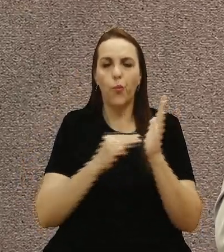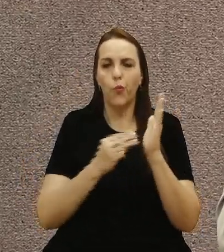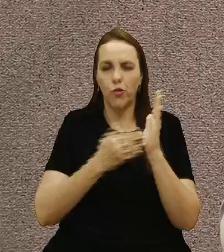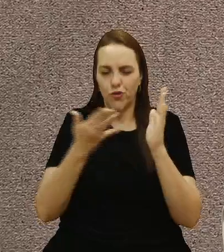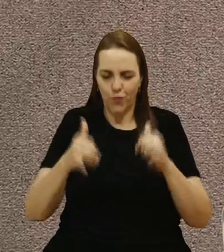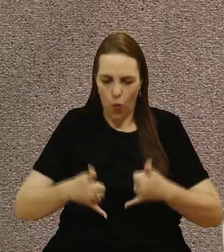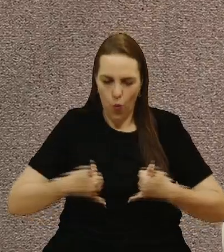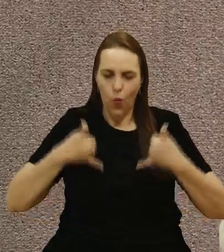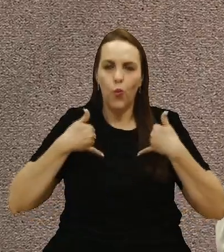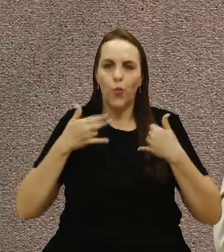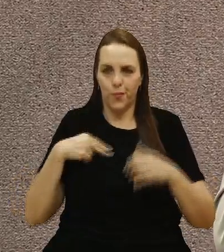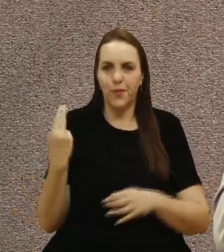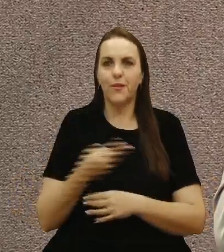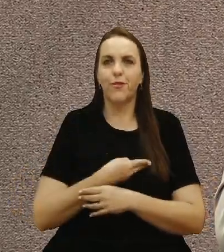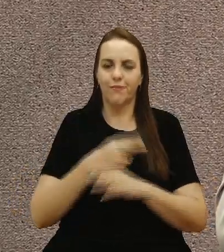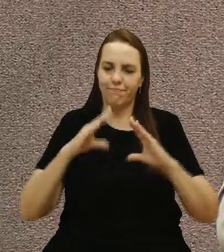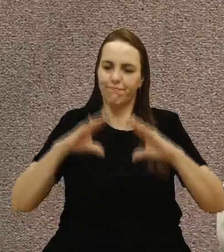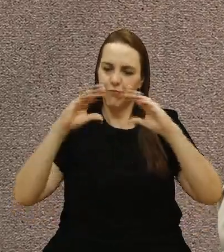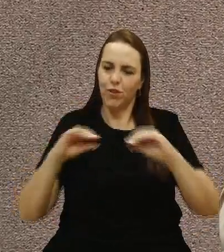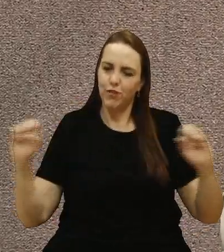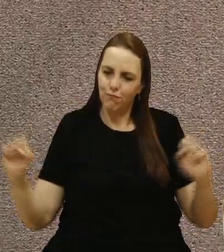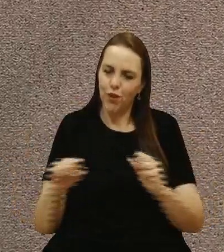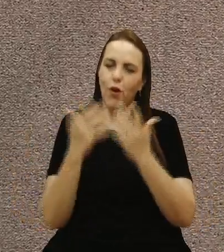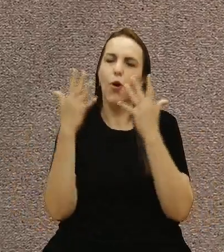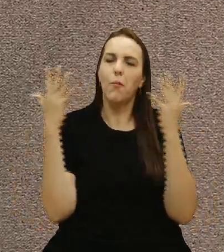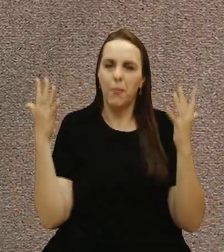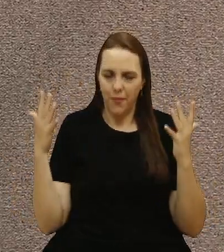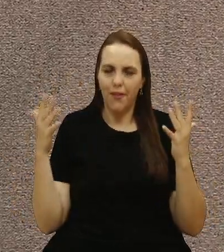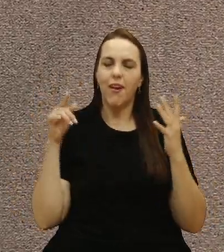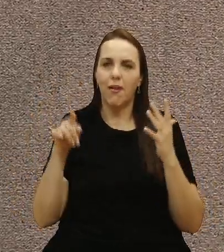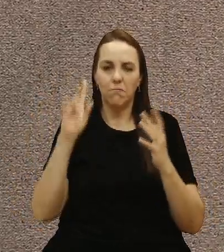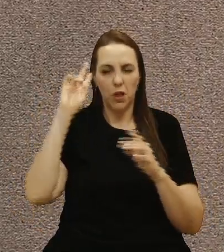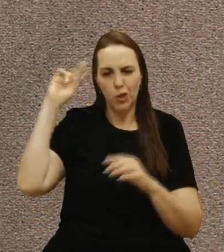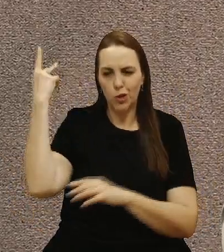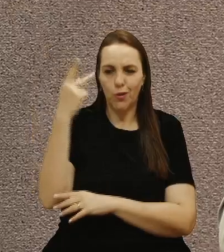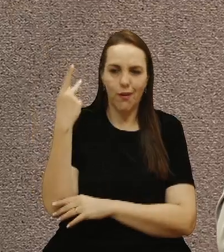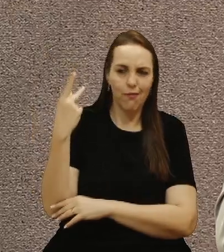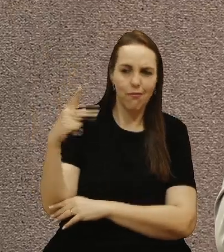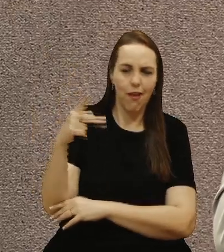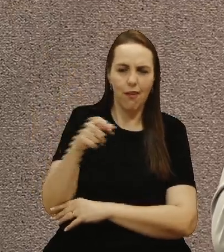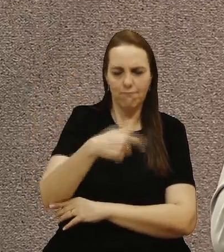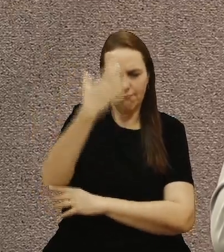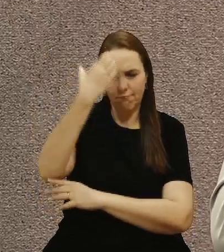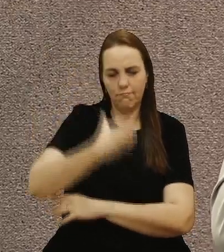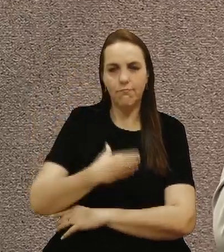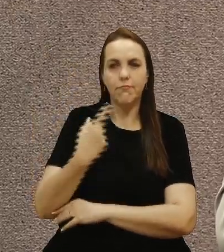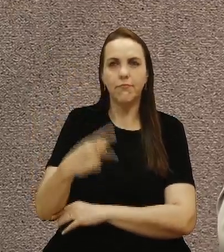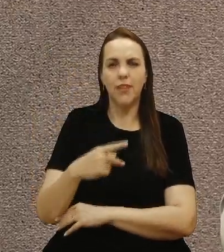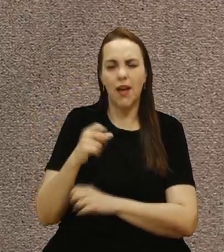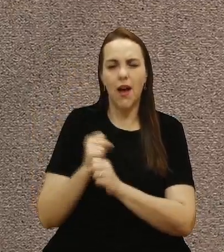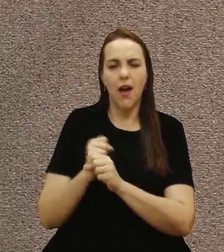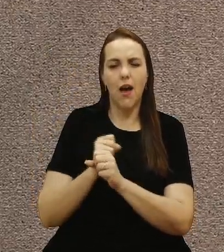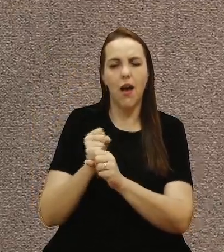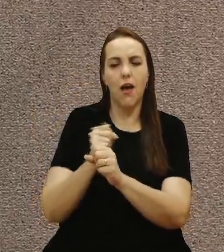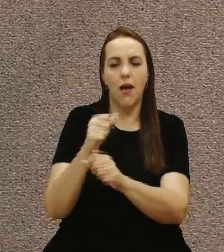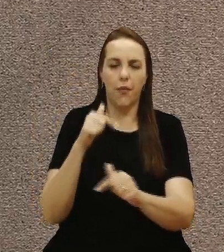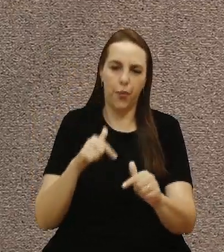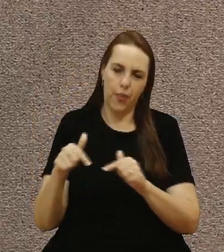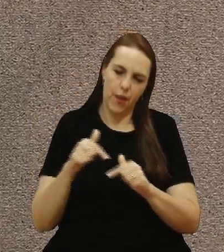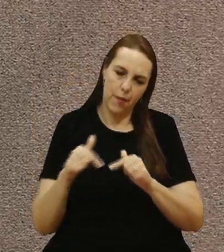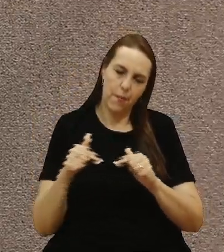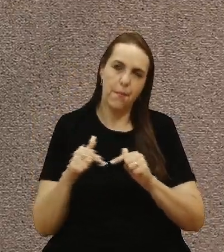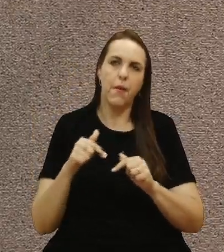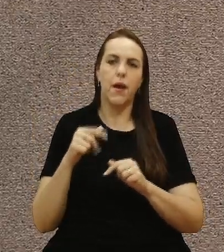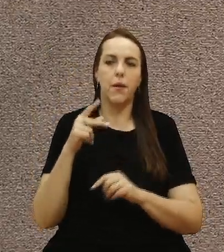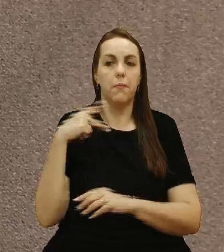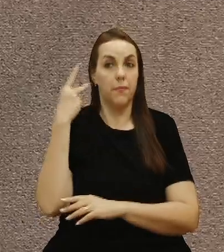para nós. Tivemos uma noite de celebração da história, do caráter desse homem íntegro de tantas décadas que trabalha em favor da política, e